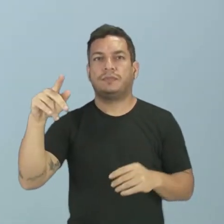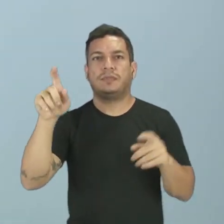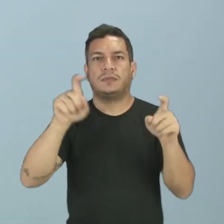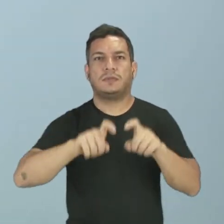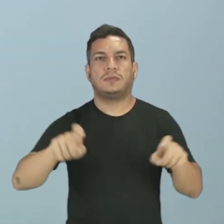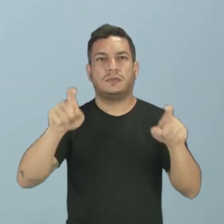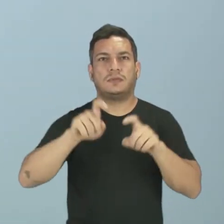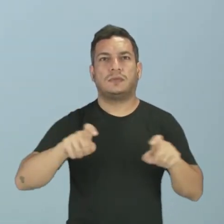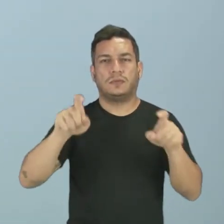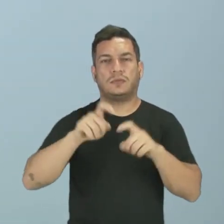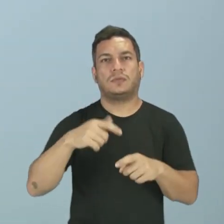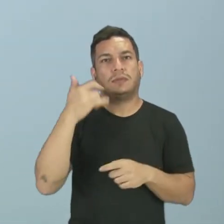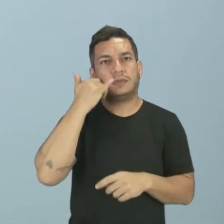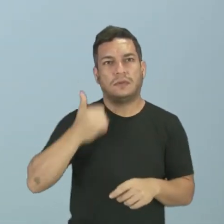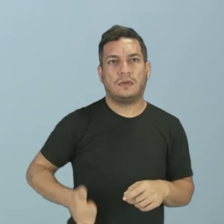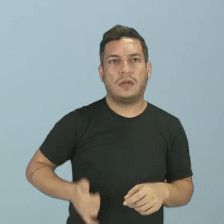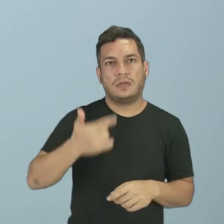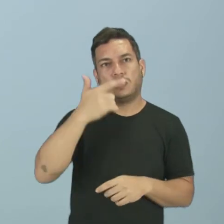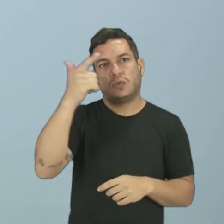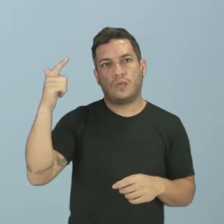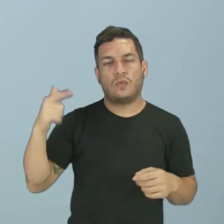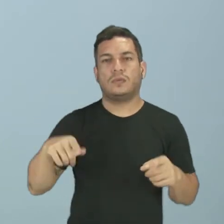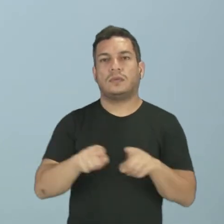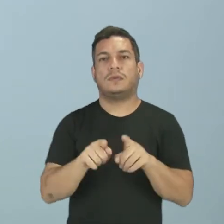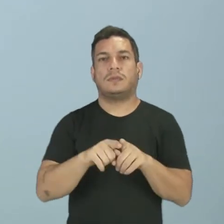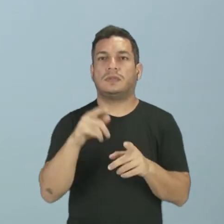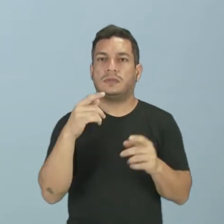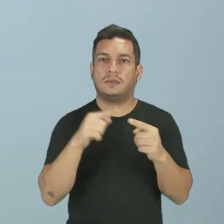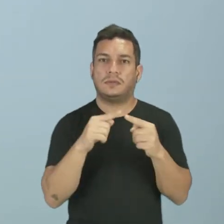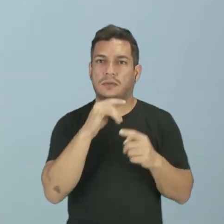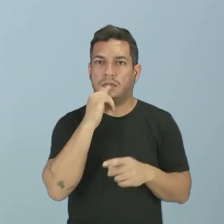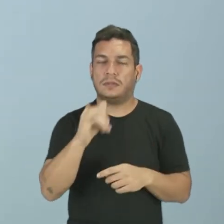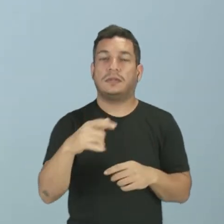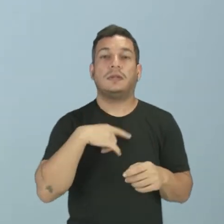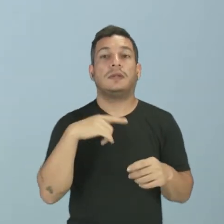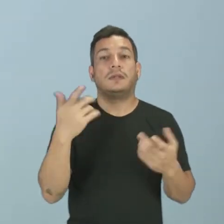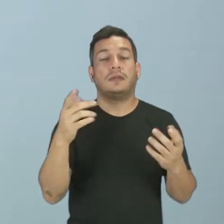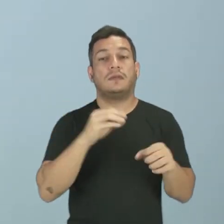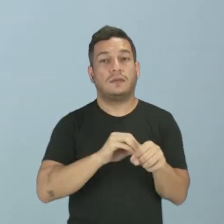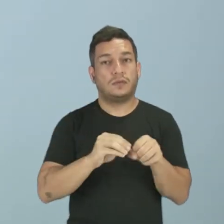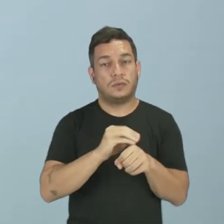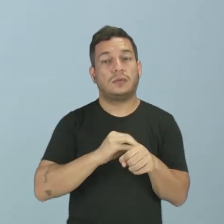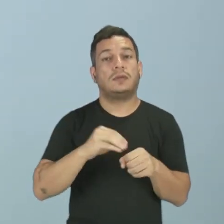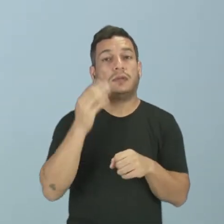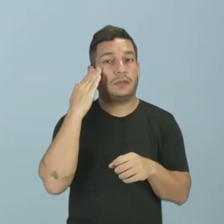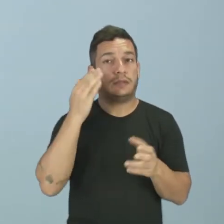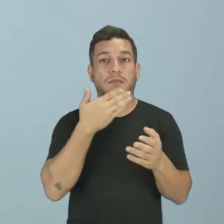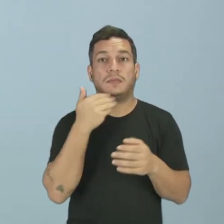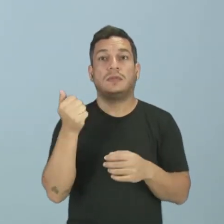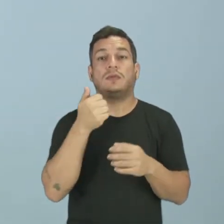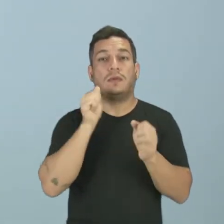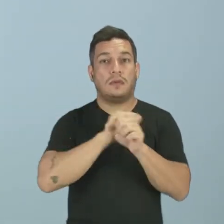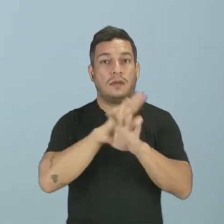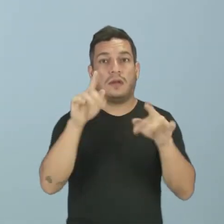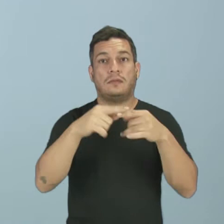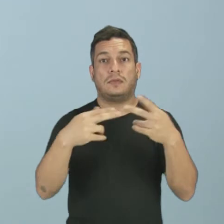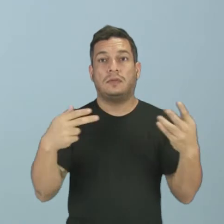estuda microscopicamente as partículas, e no momento em que compreende melhor esses materiais, é